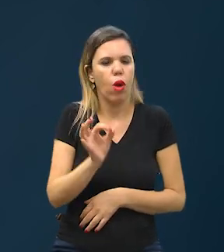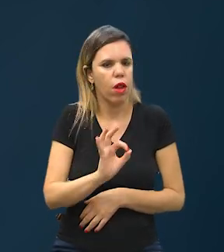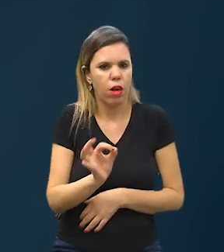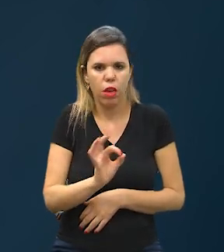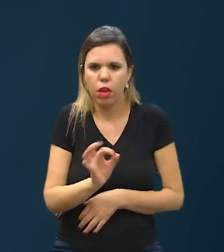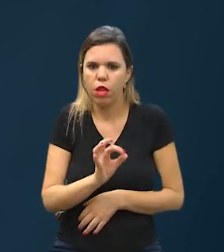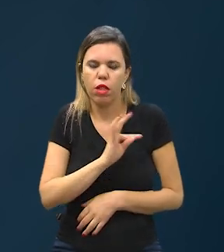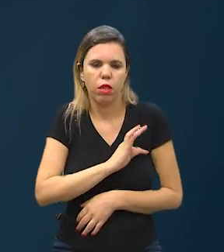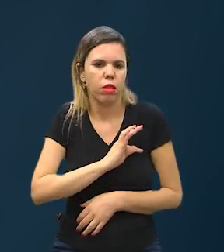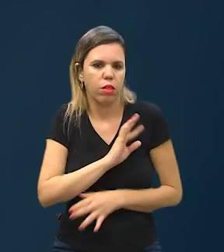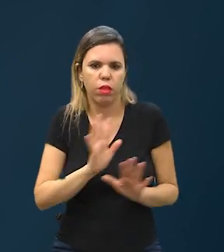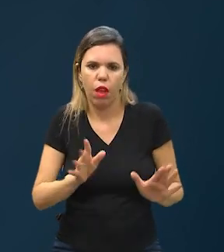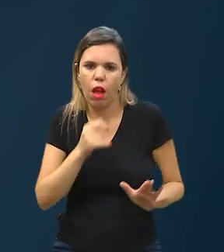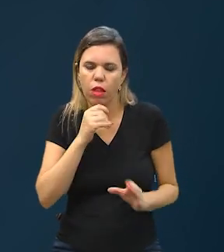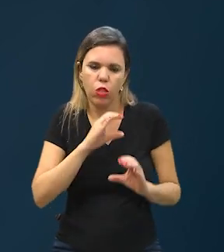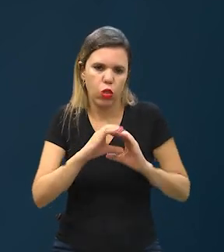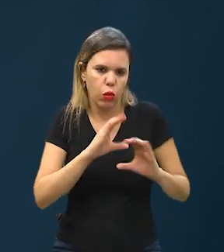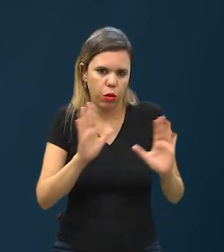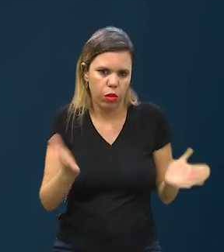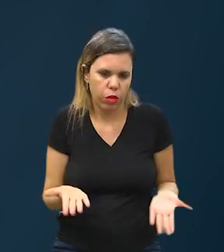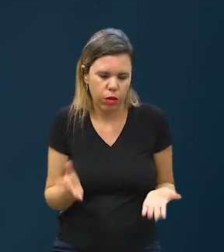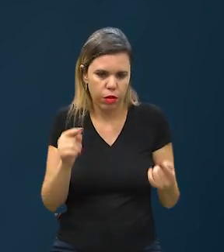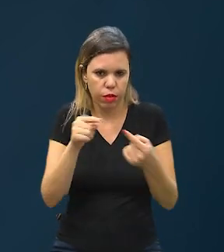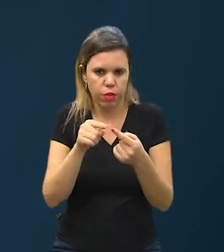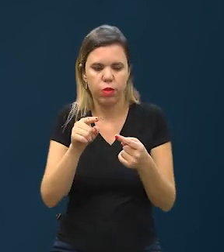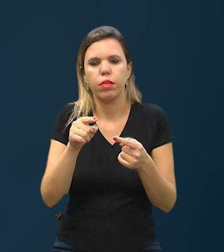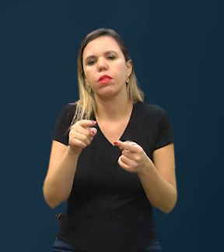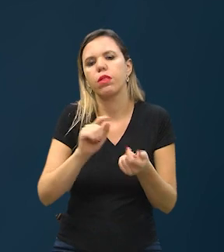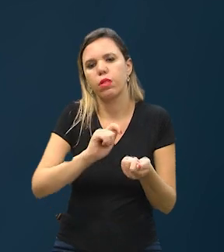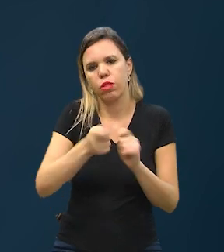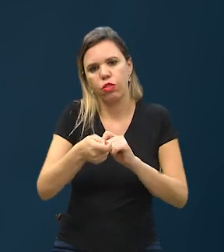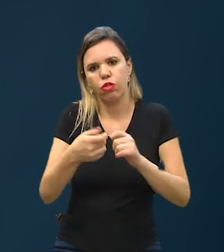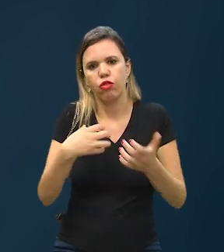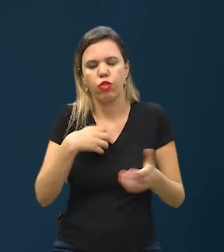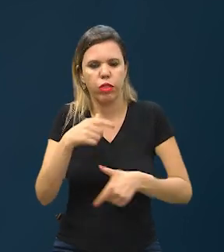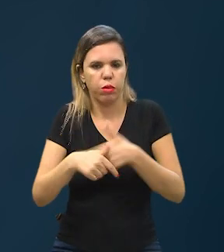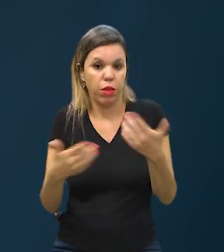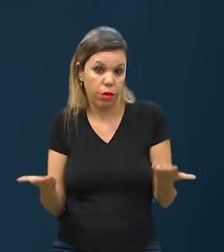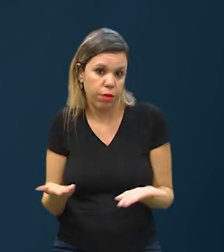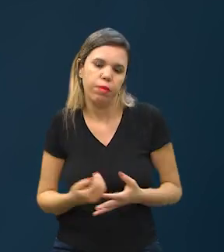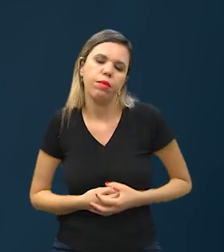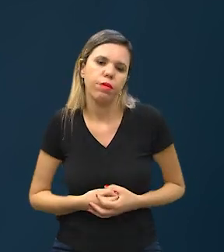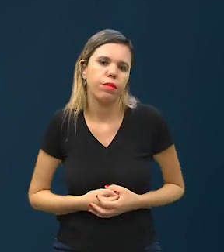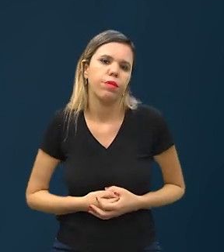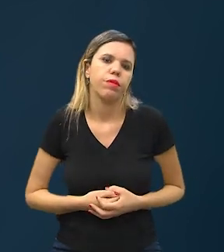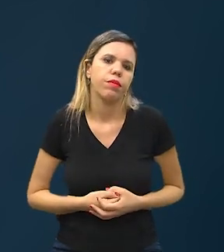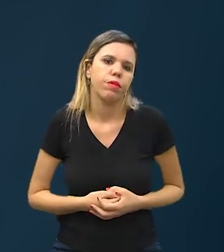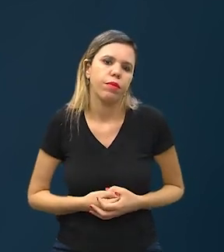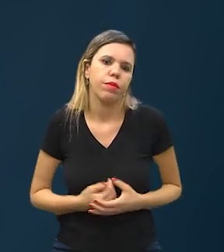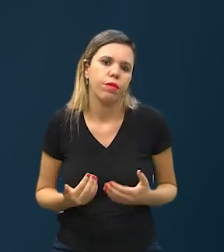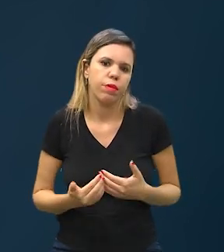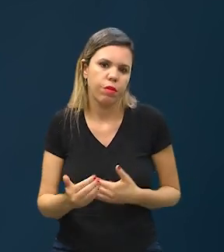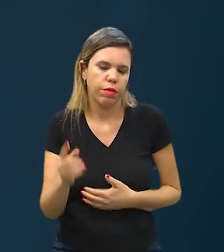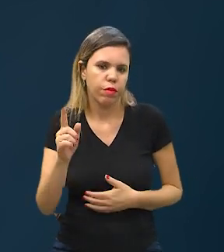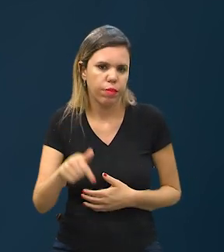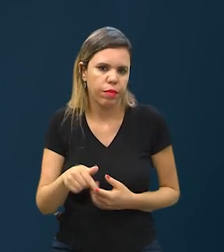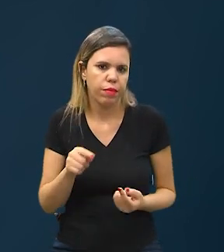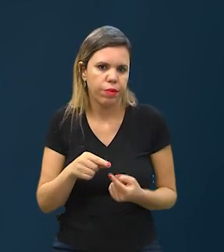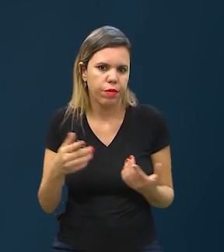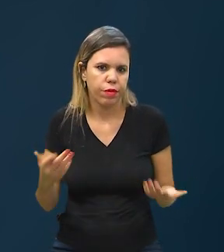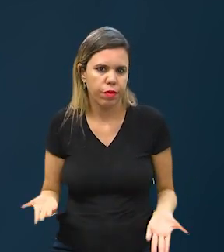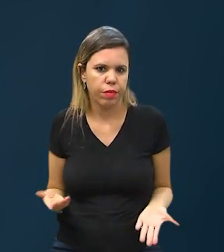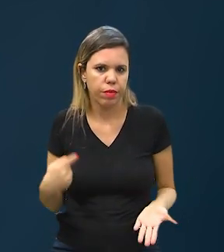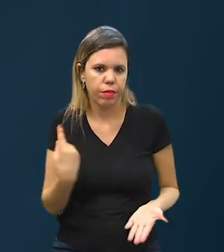técnicas de comunicação nesses formatos, né, que a gente trabalha hoje. Então, a partir